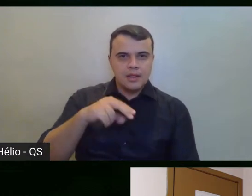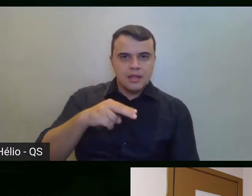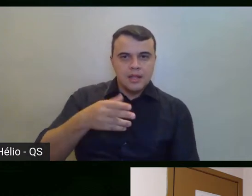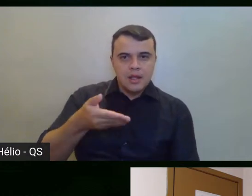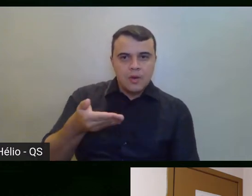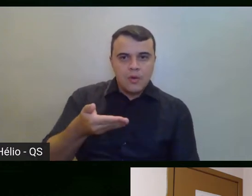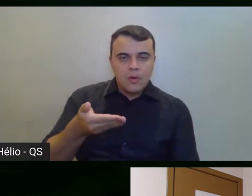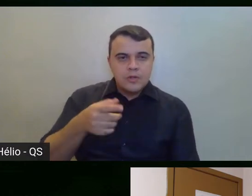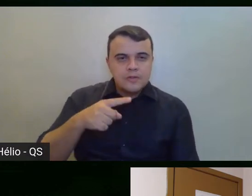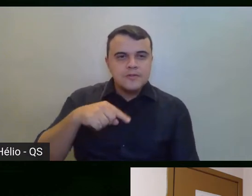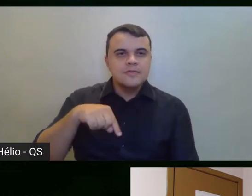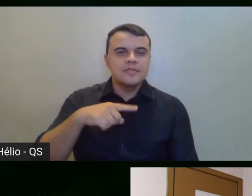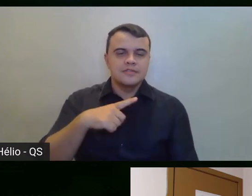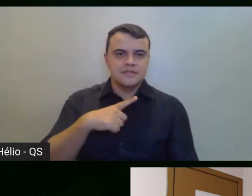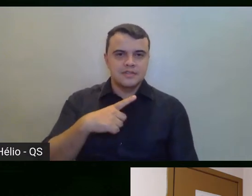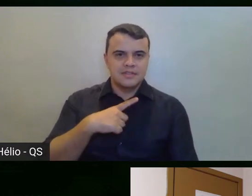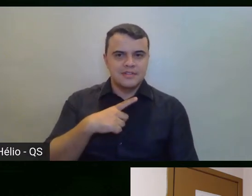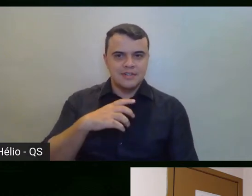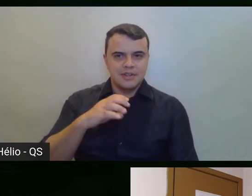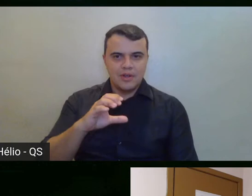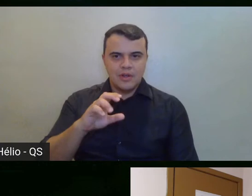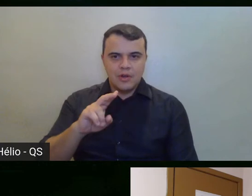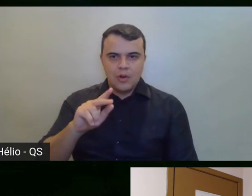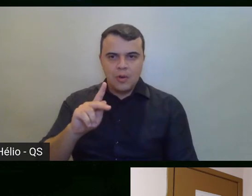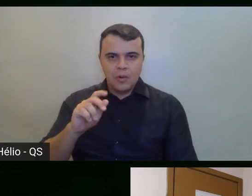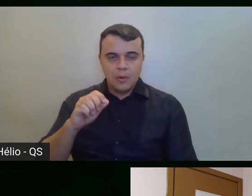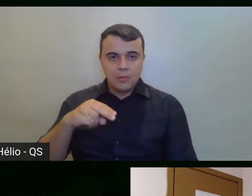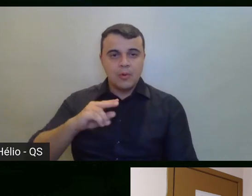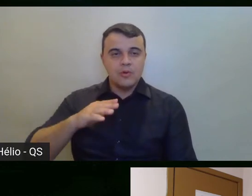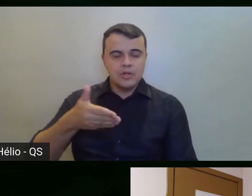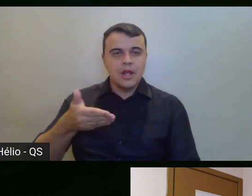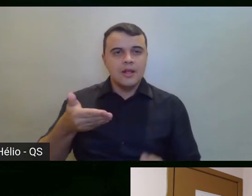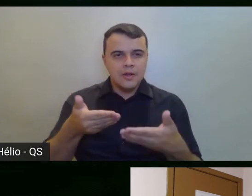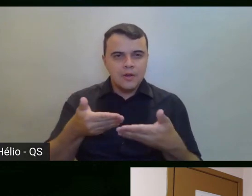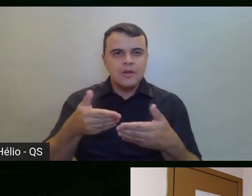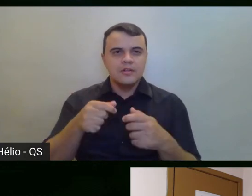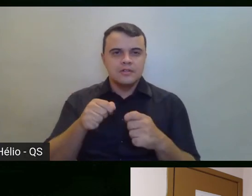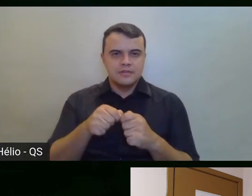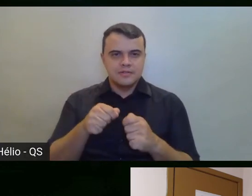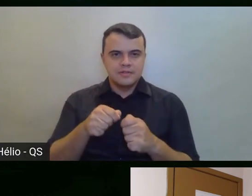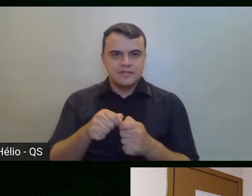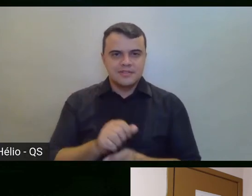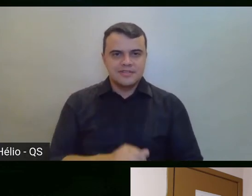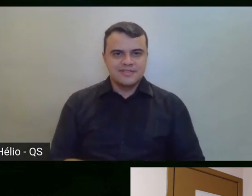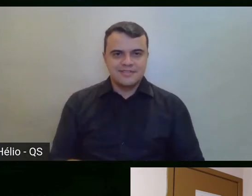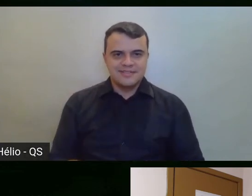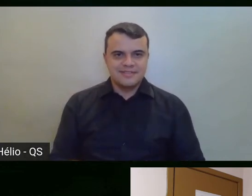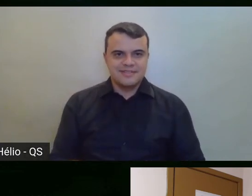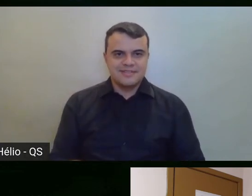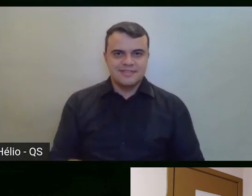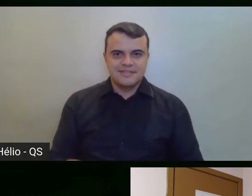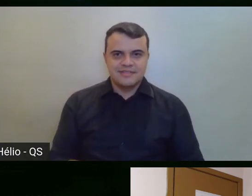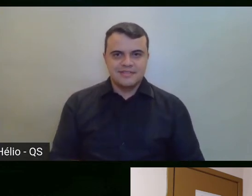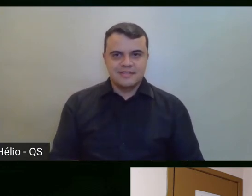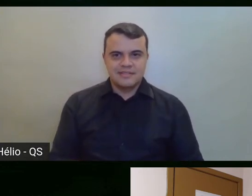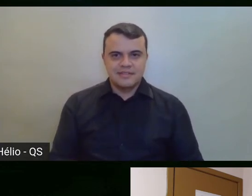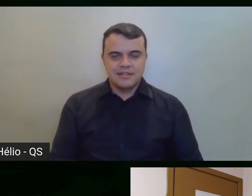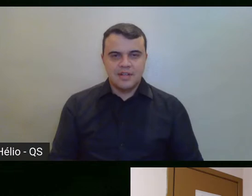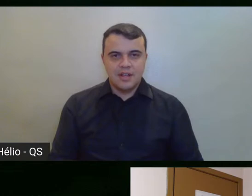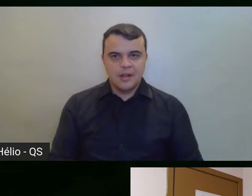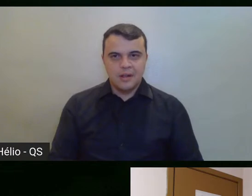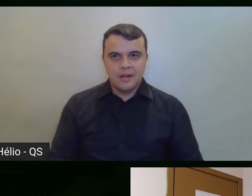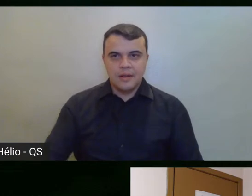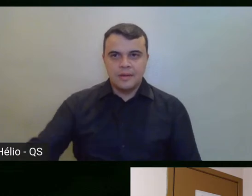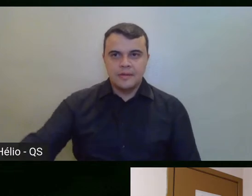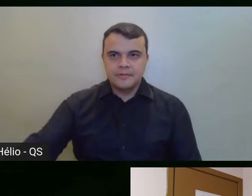você vai você vai se você pera aí esse aqui é o cupom que